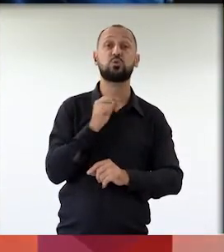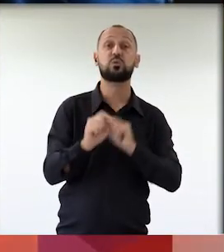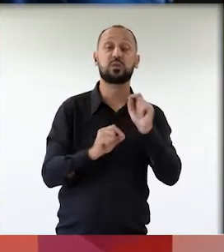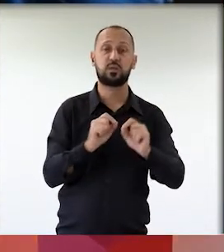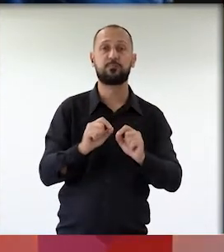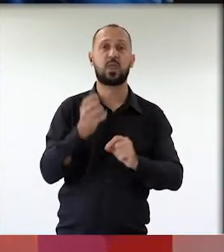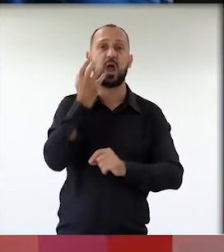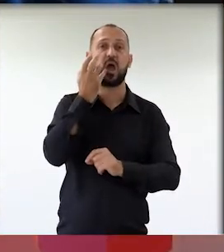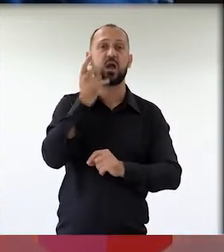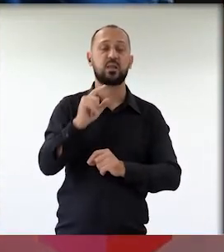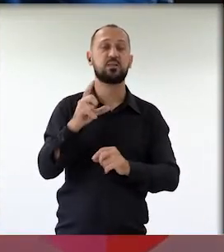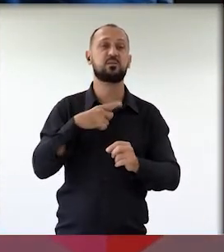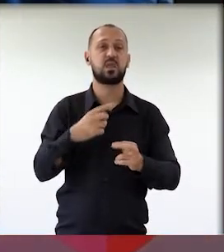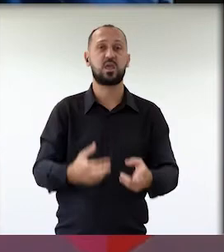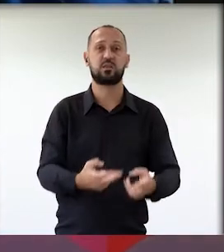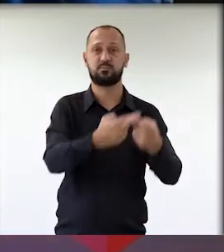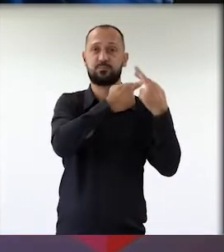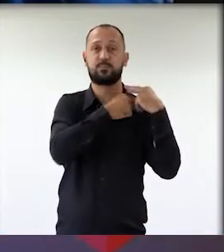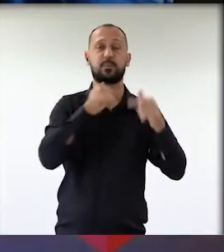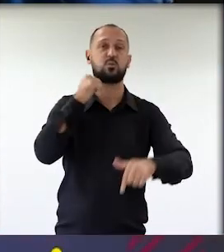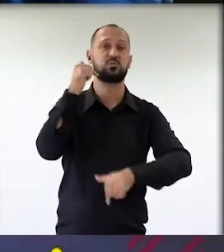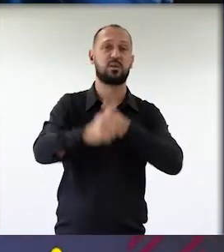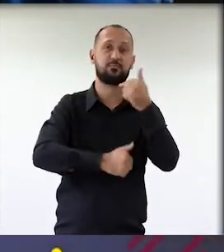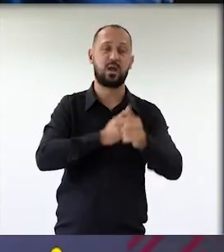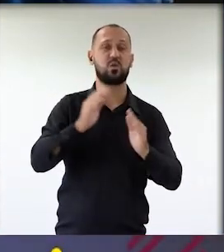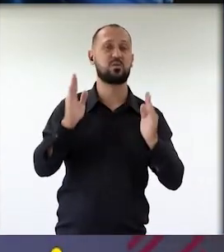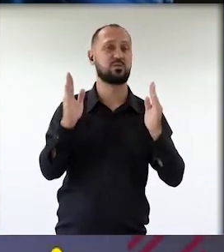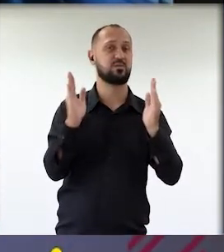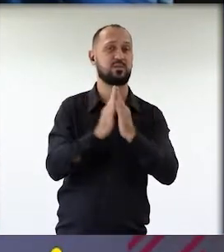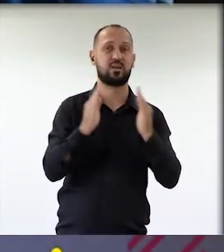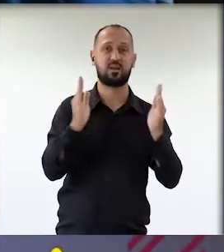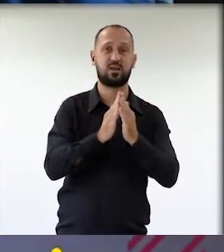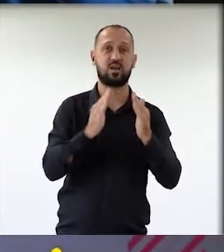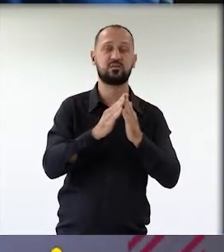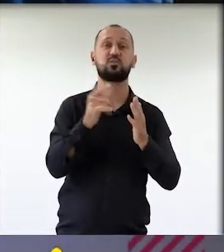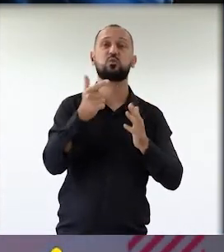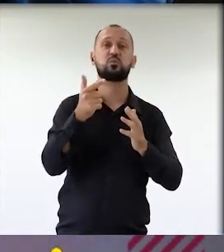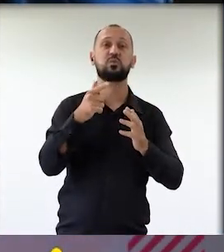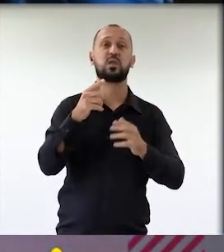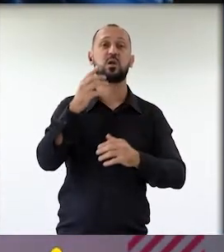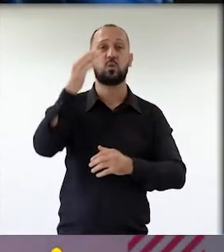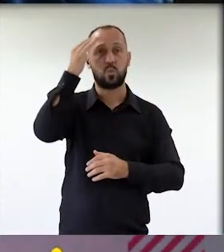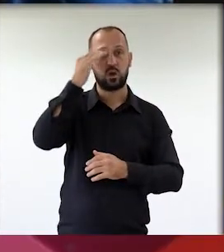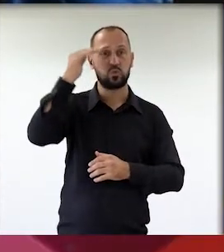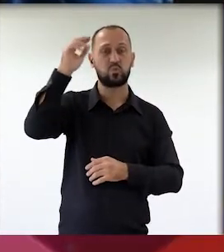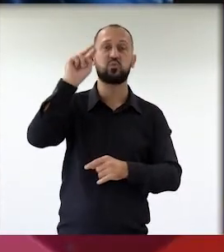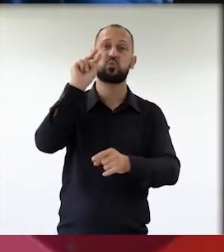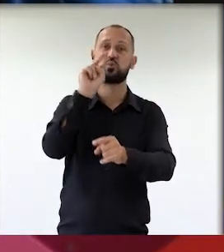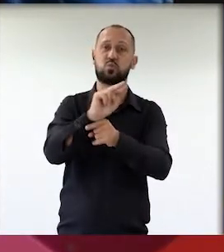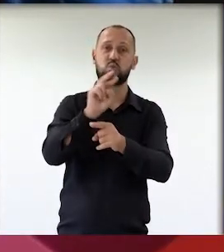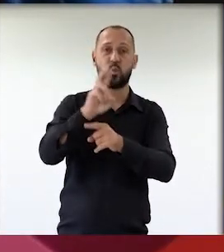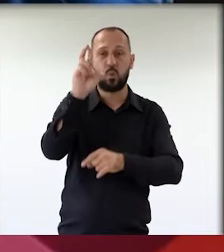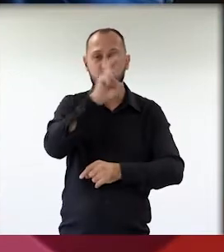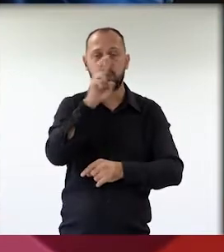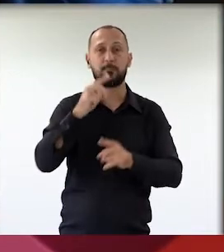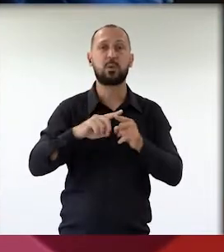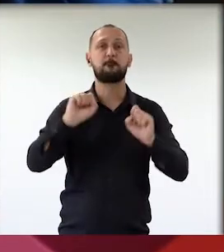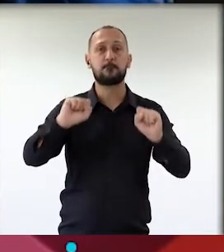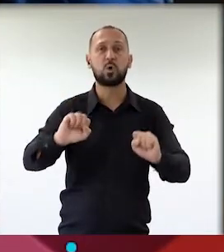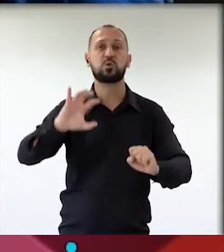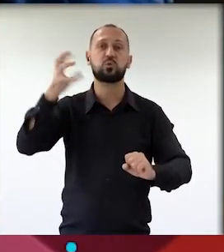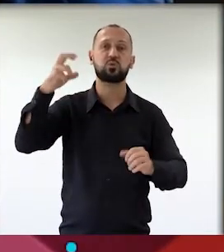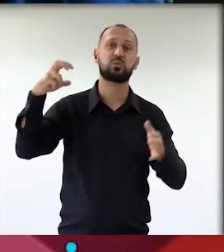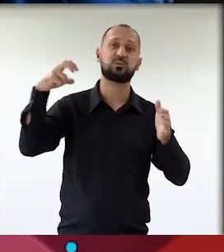não pode a criança ficar responsável pelo serviço da casa e não ter a supervisão de um adulto, porque ela pode